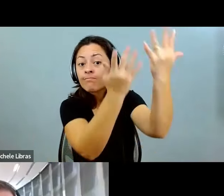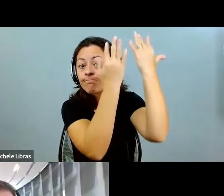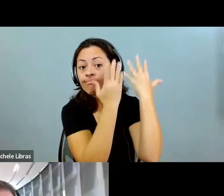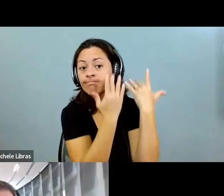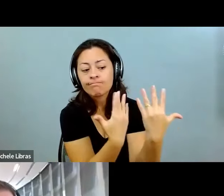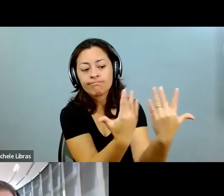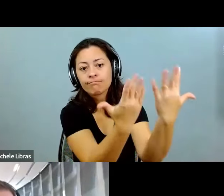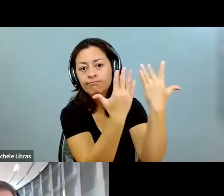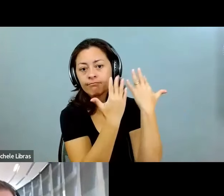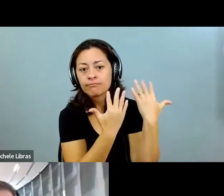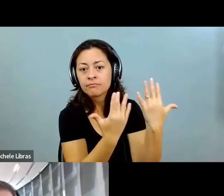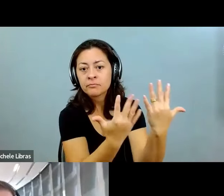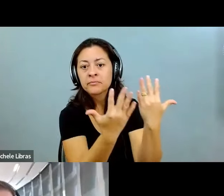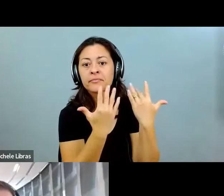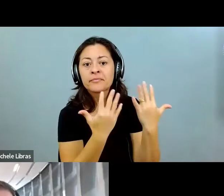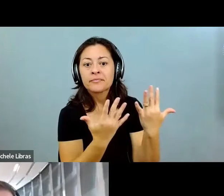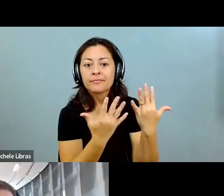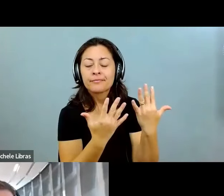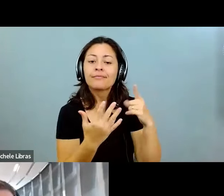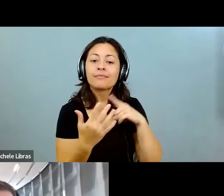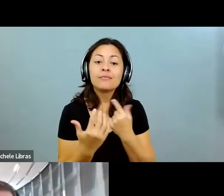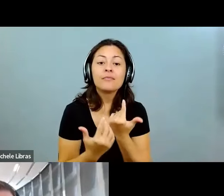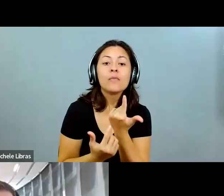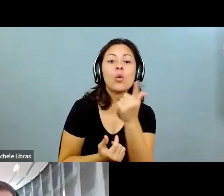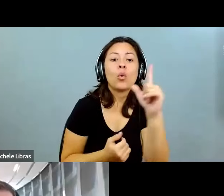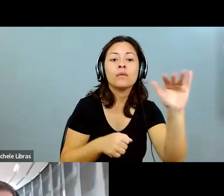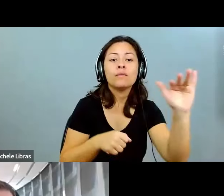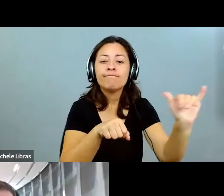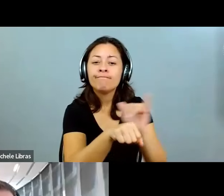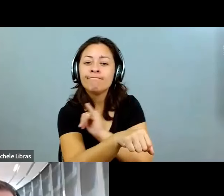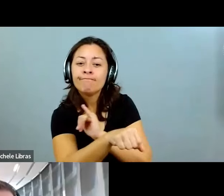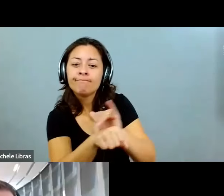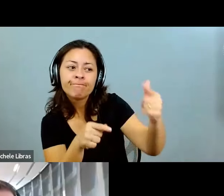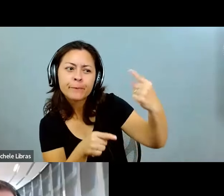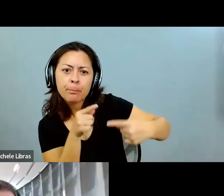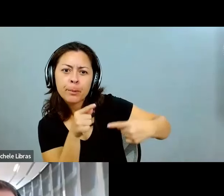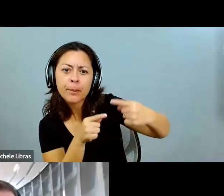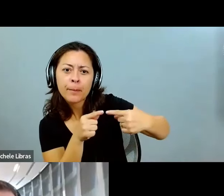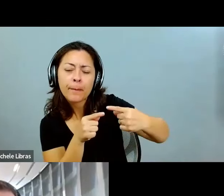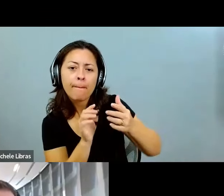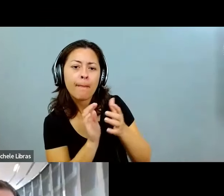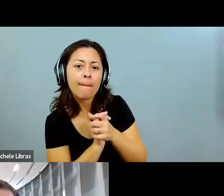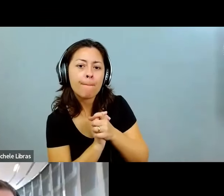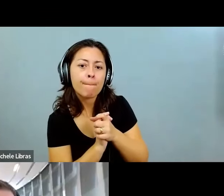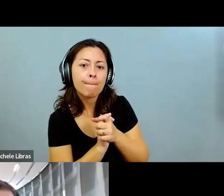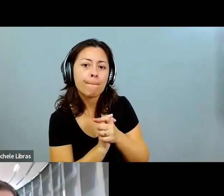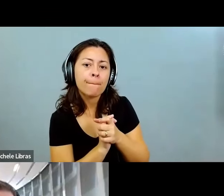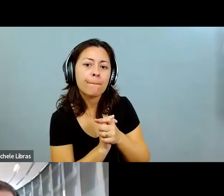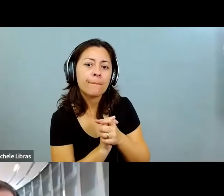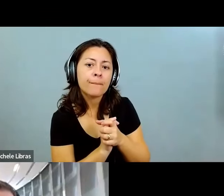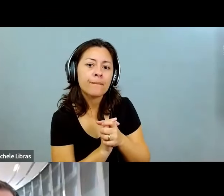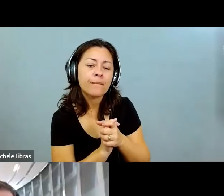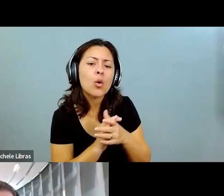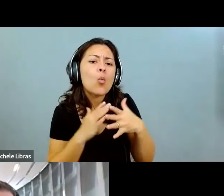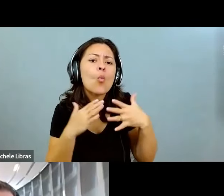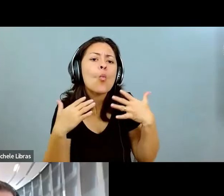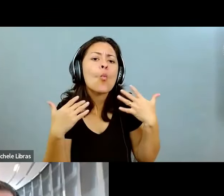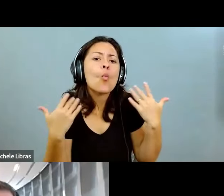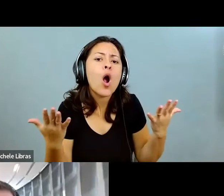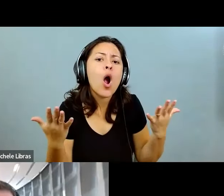aí aí entra numa outra discussão estratégica né Qual que é a capacidade instalada do mundo